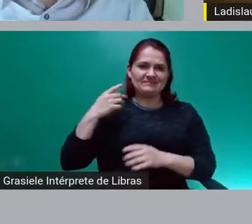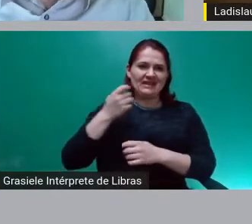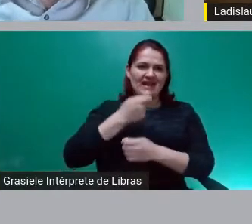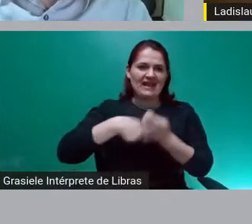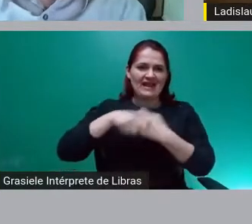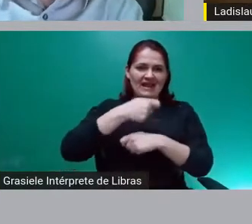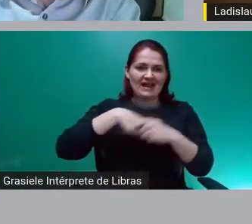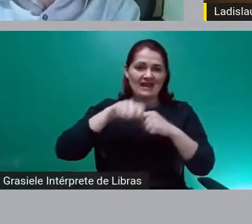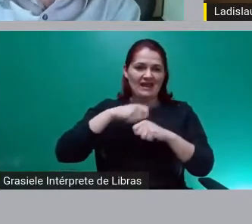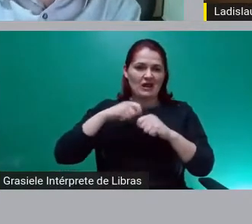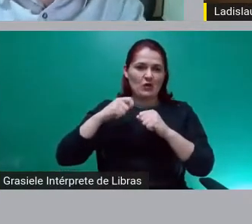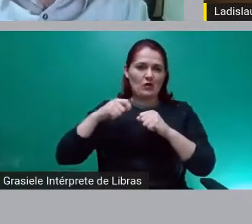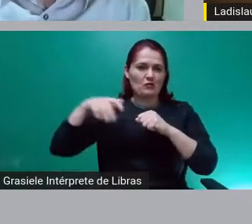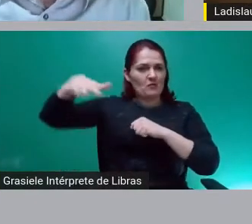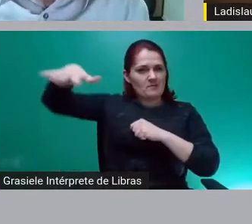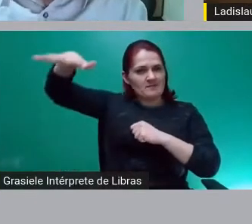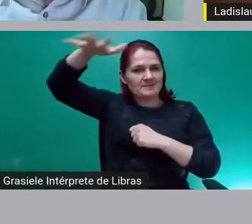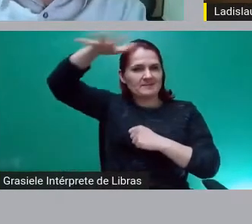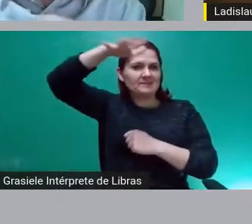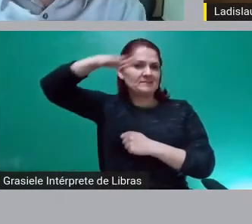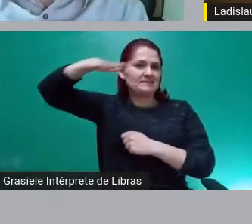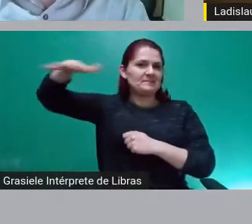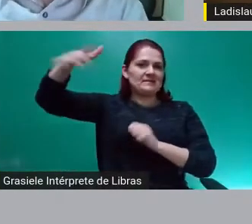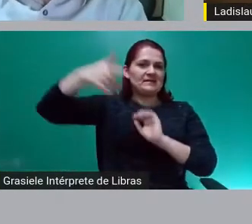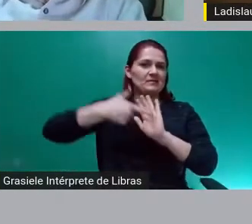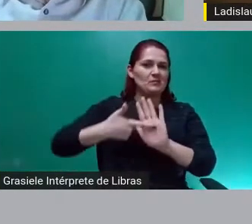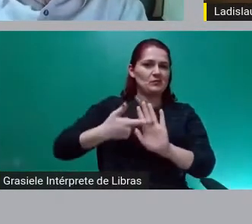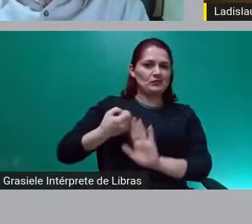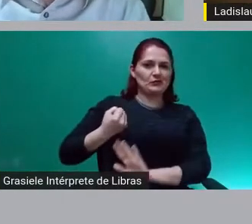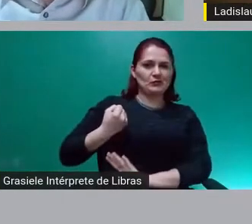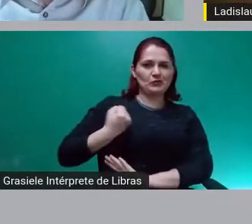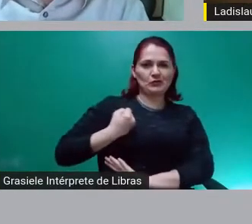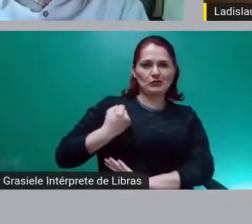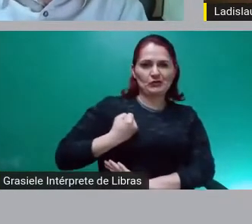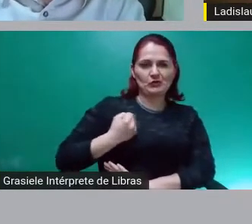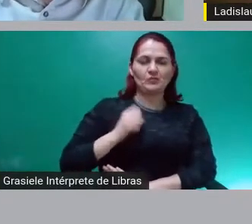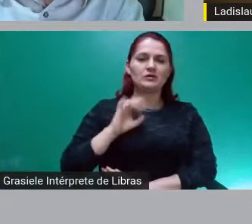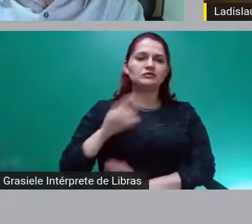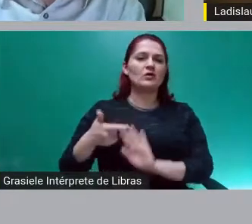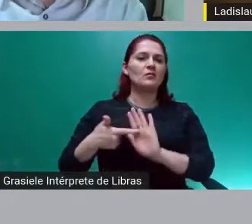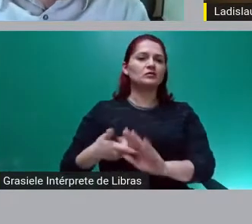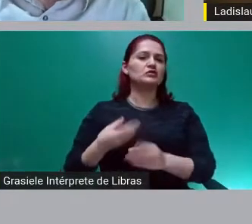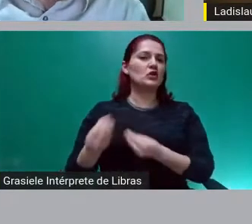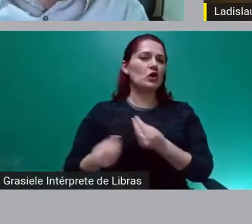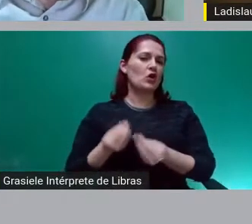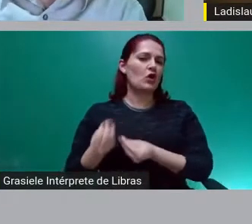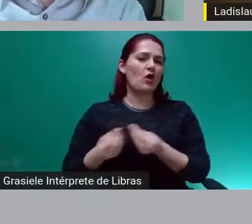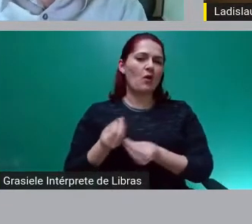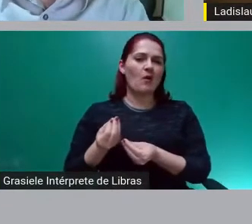todos esses números é só a expressão das mazelas, das contradições